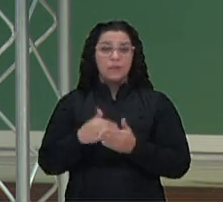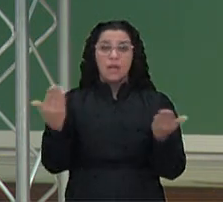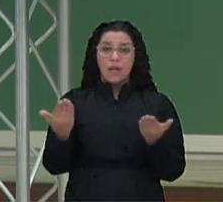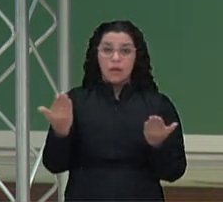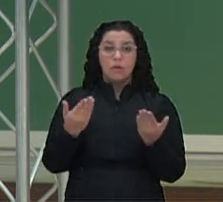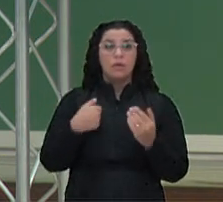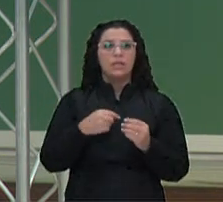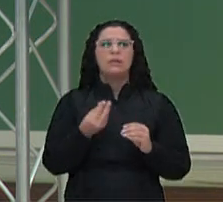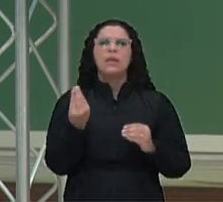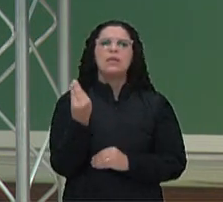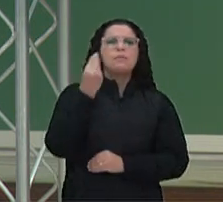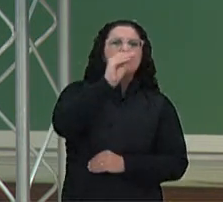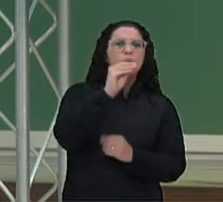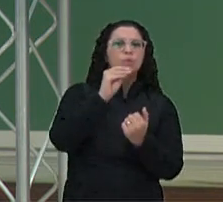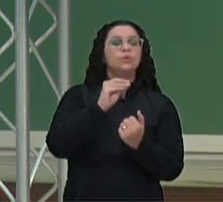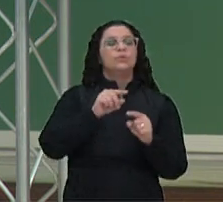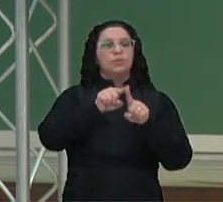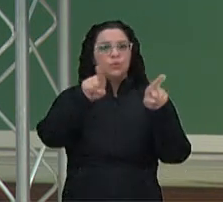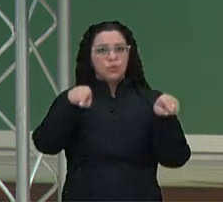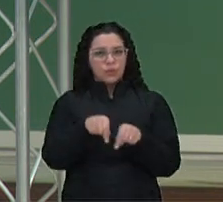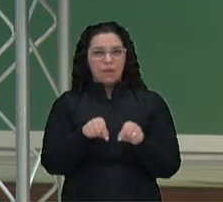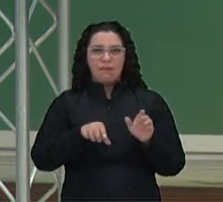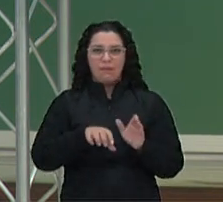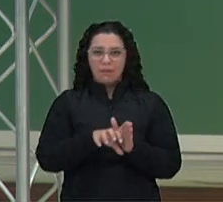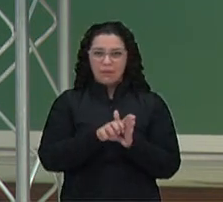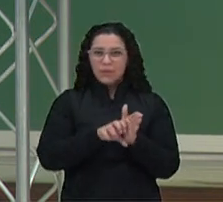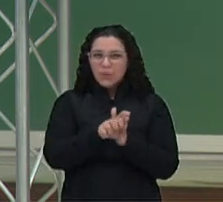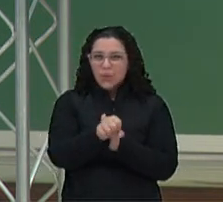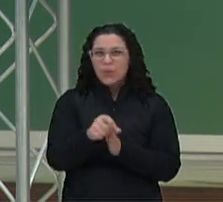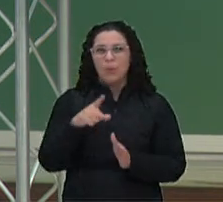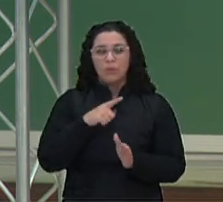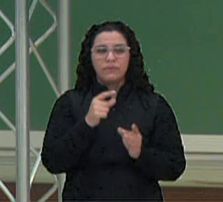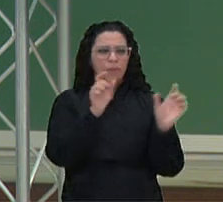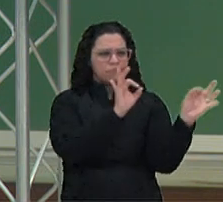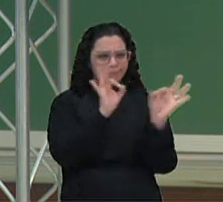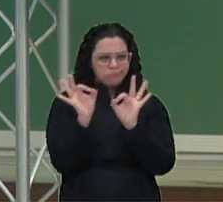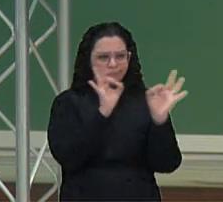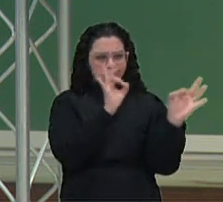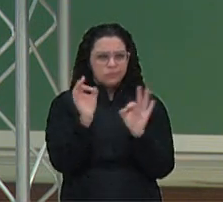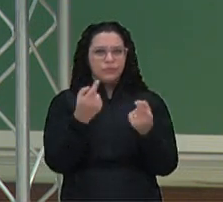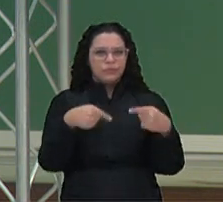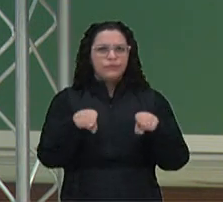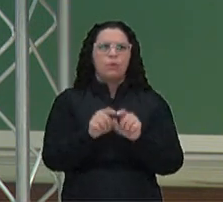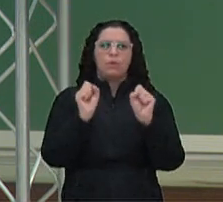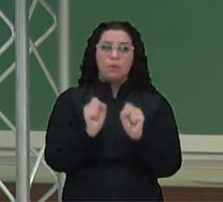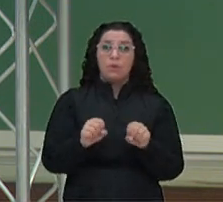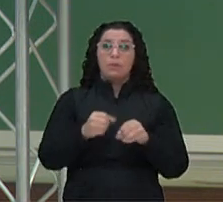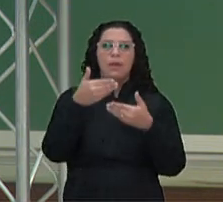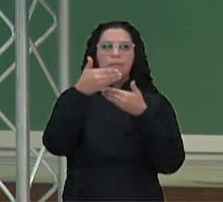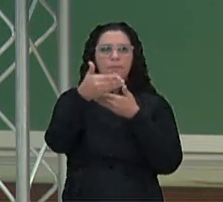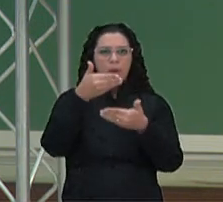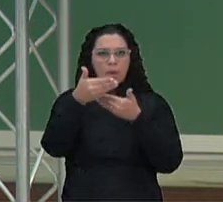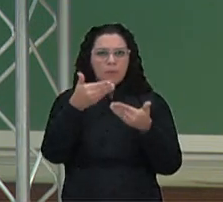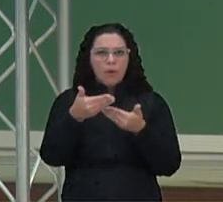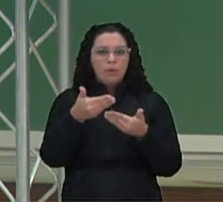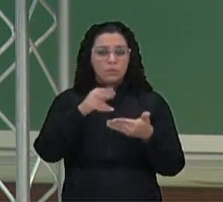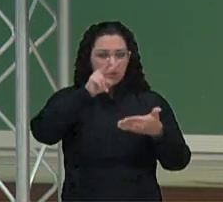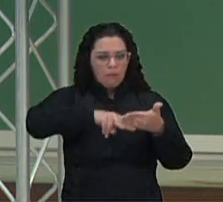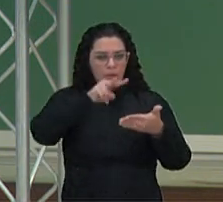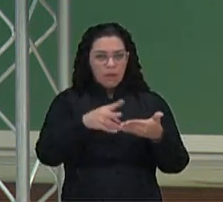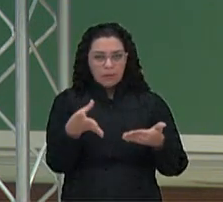está disponível também lá no Google Classroom, né? Então vocês podem assistir de novo, tem acesso a todos os slides para poder relembrar,